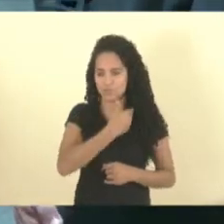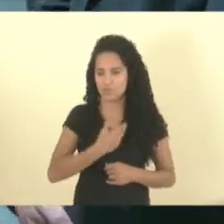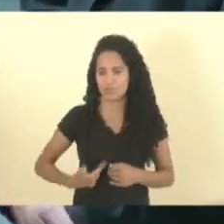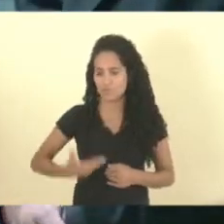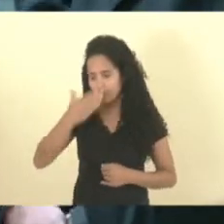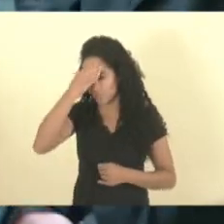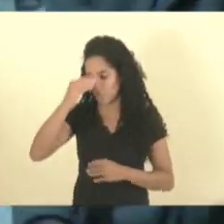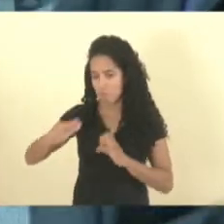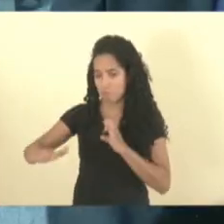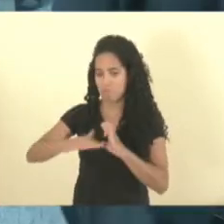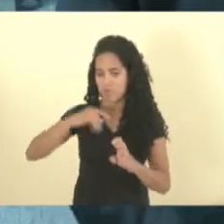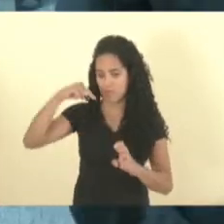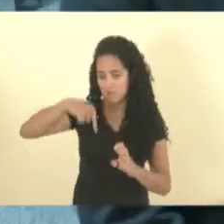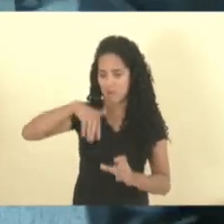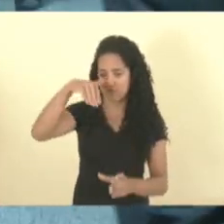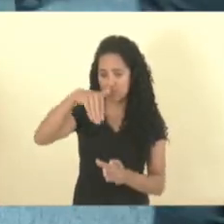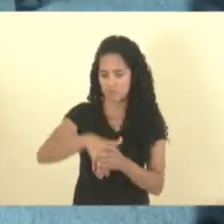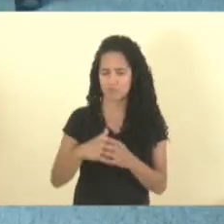Casagrande.